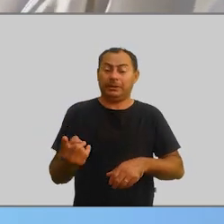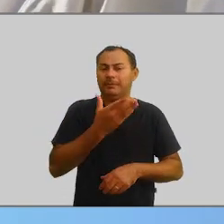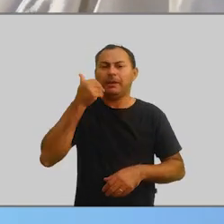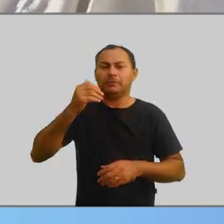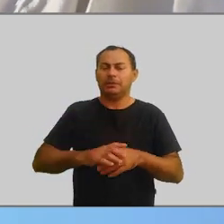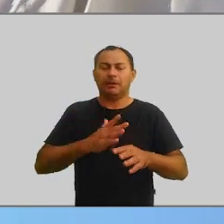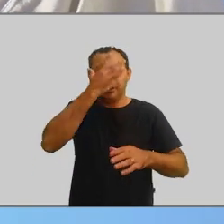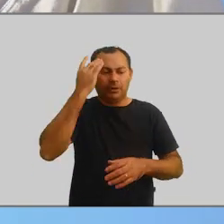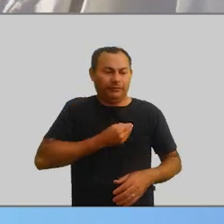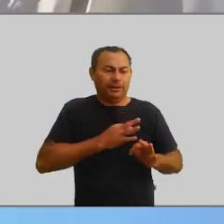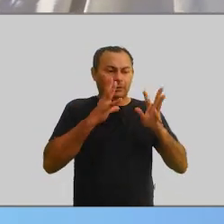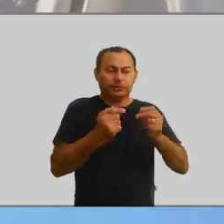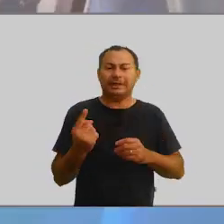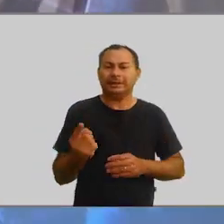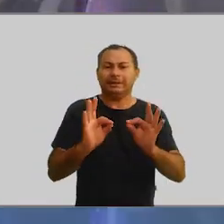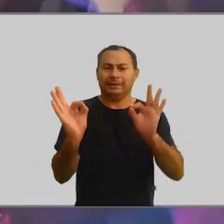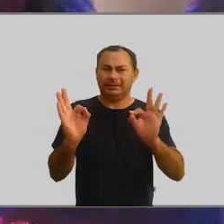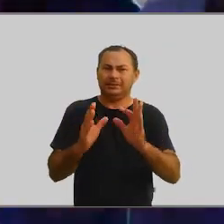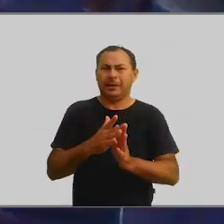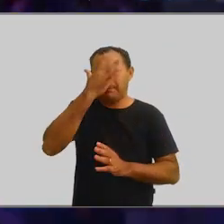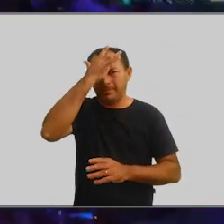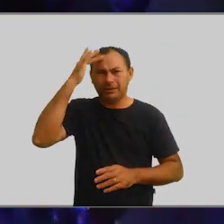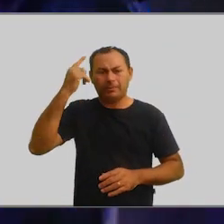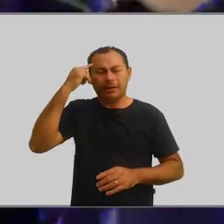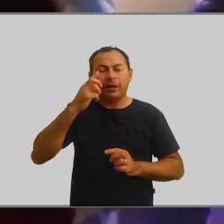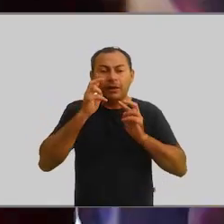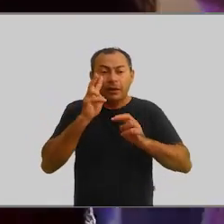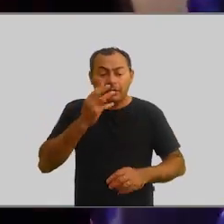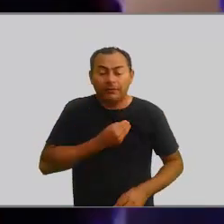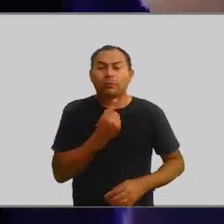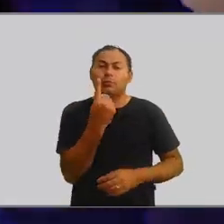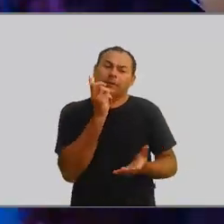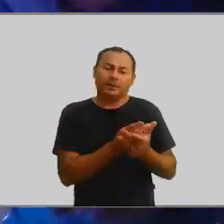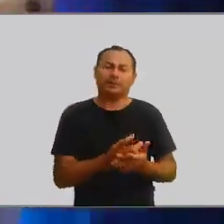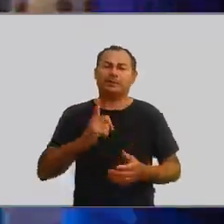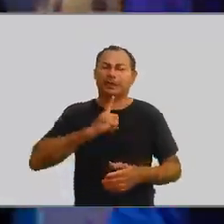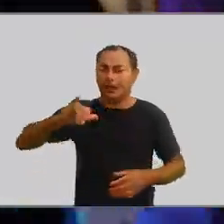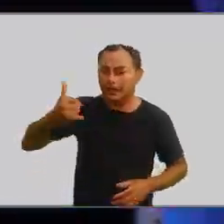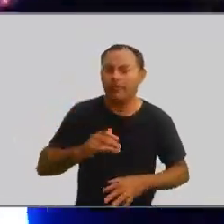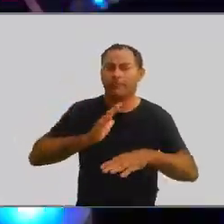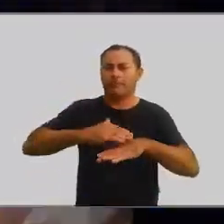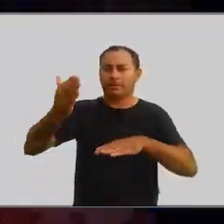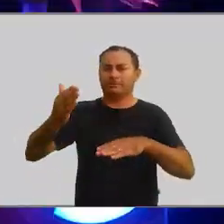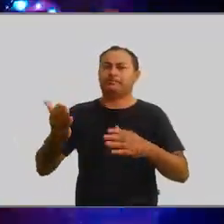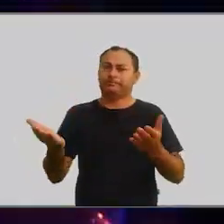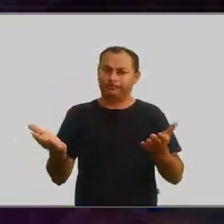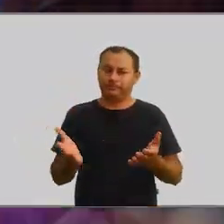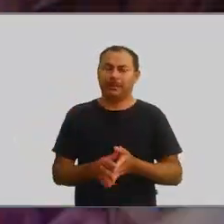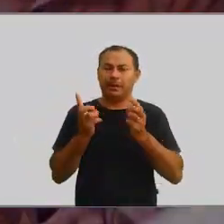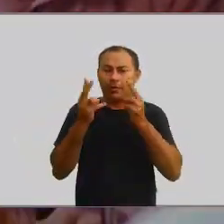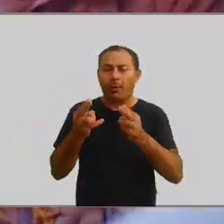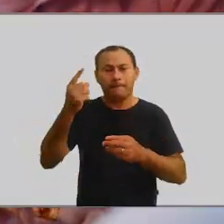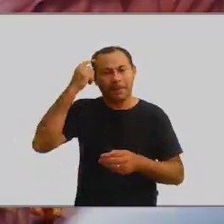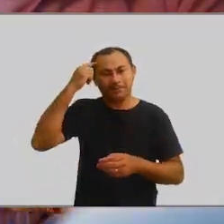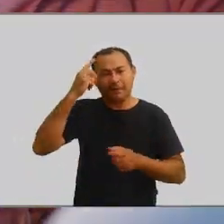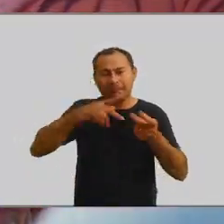gente a vida é tudo e a eternidade é nada. Muitas pessoas pensam que só se vive uma vez e por isso tem que aproveitar ao máximo. É o